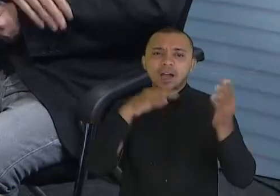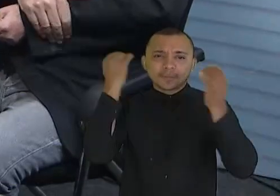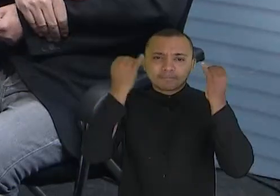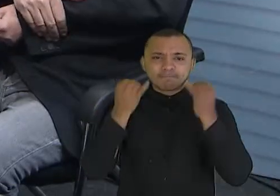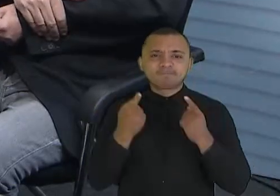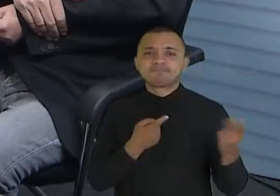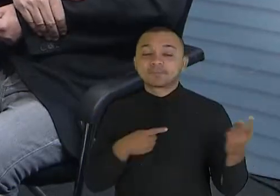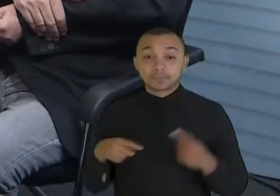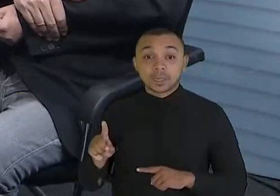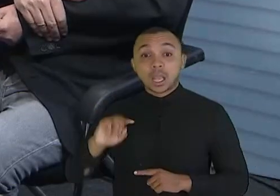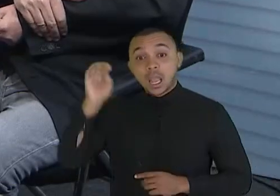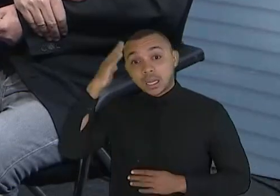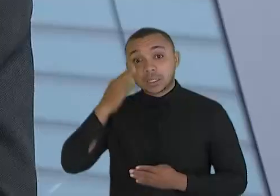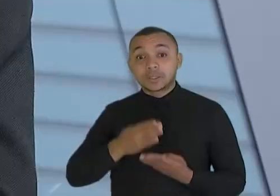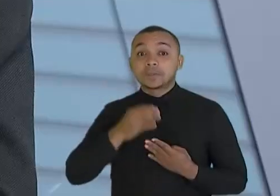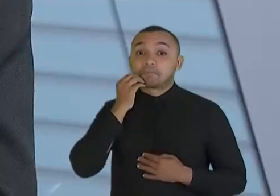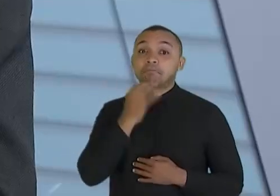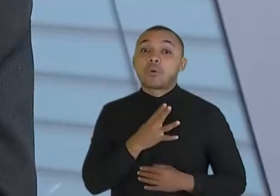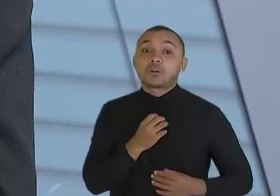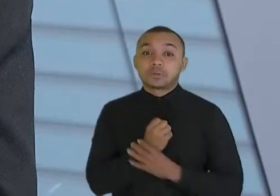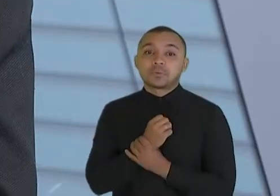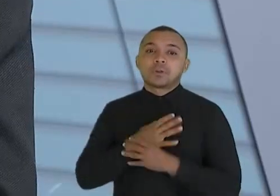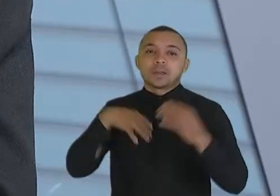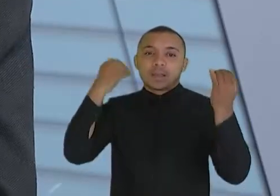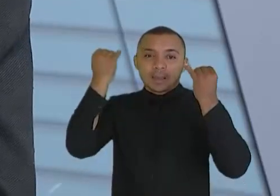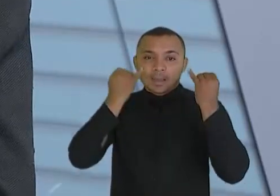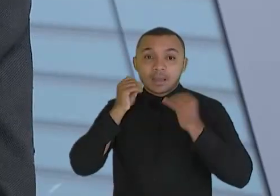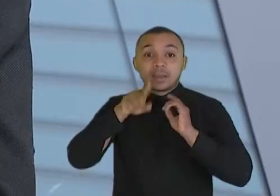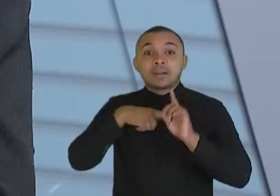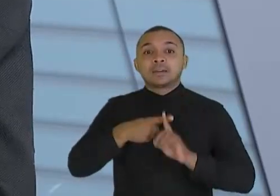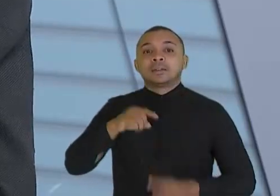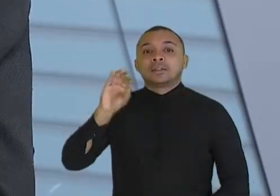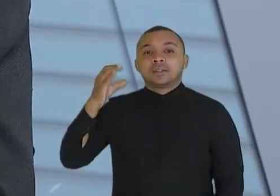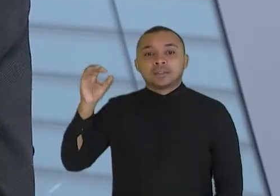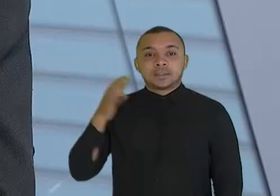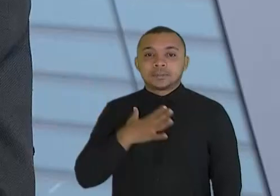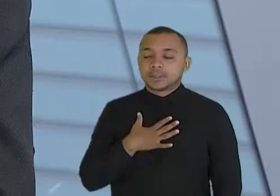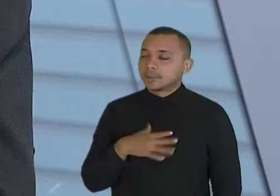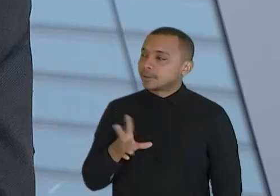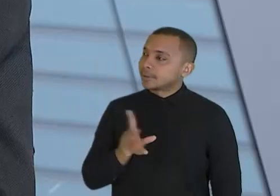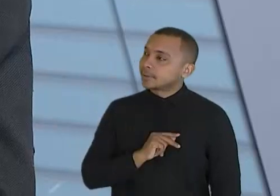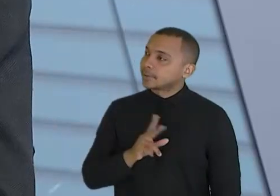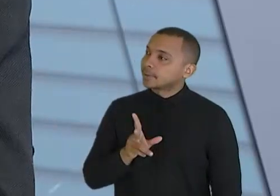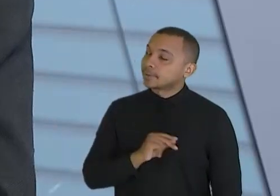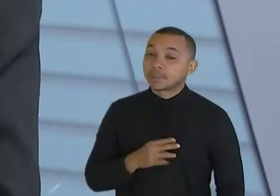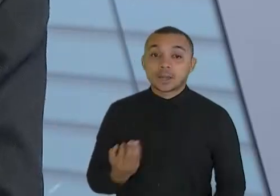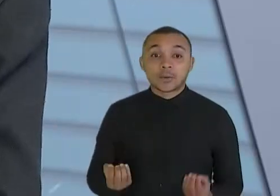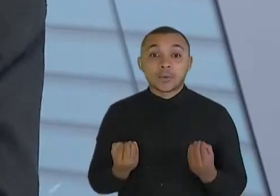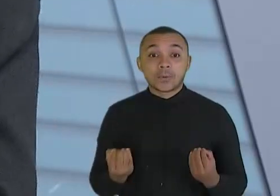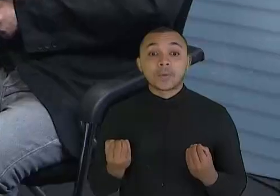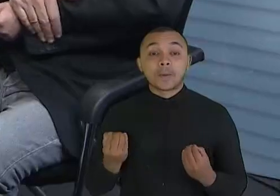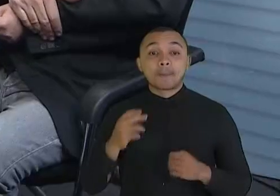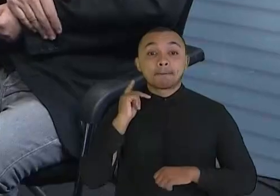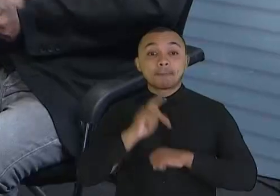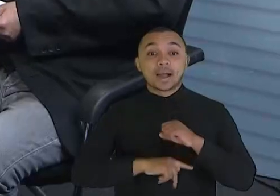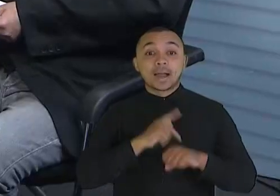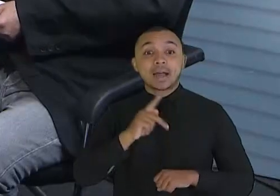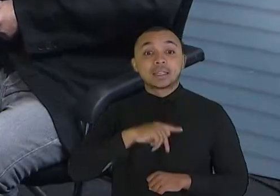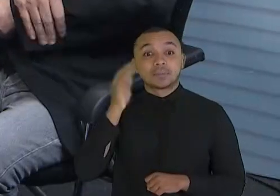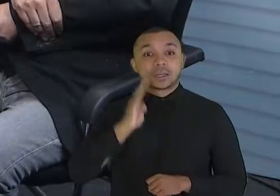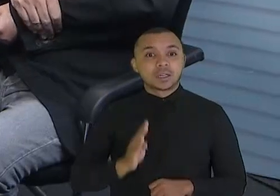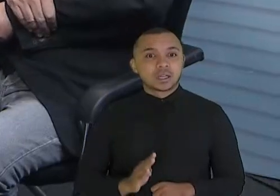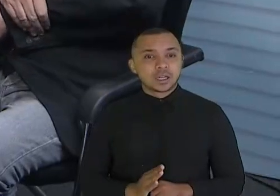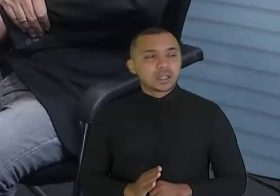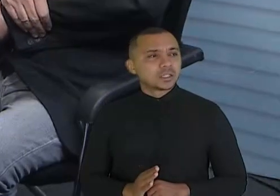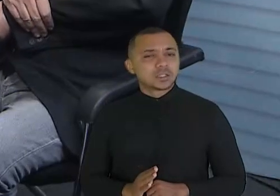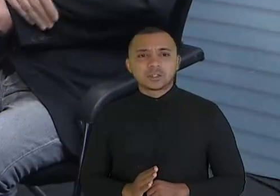e apostar na boa informação, na ciência, né? Mas eu fico assim, tocado, como às vezes no meu círculo de convivência alguém diz, isso é